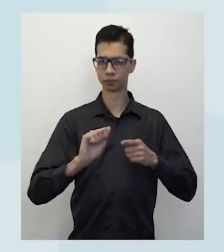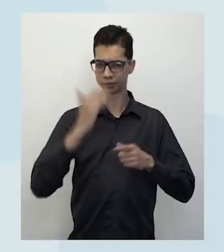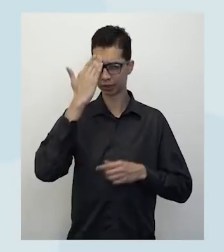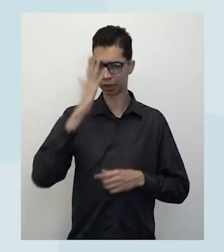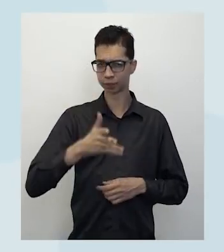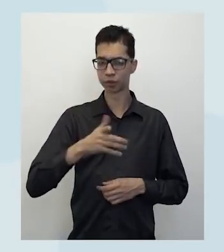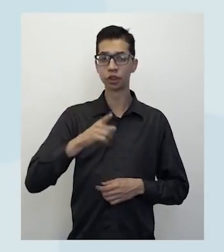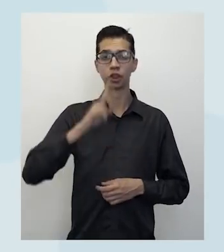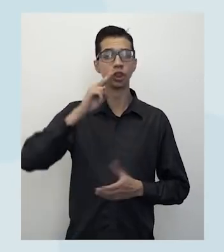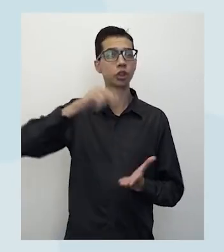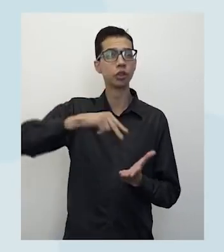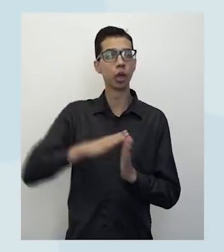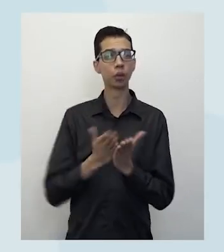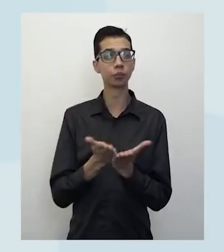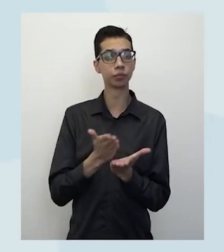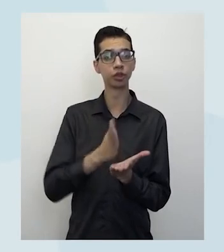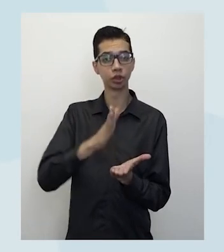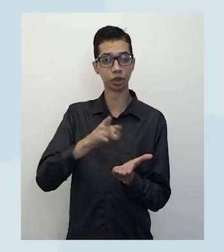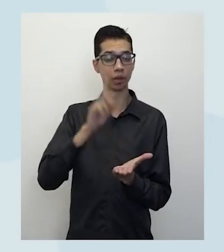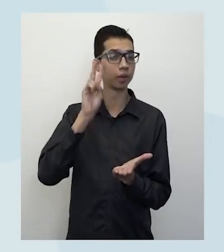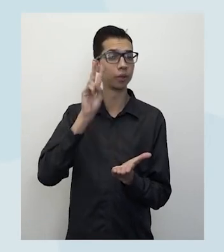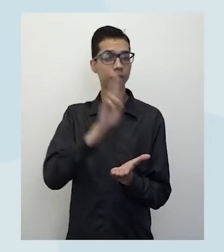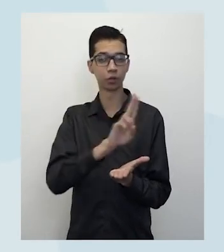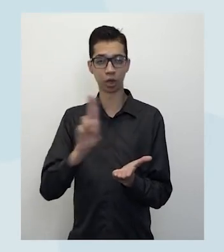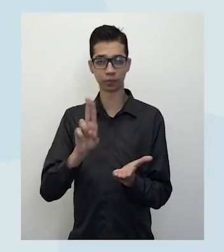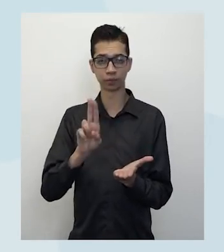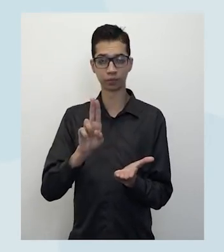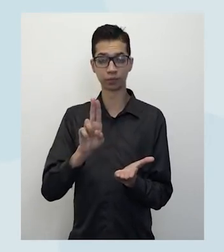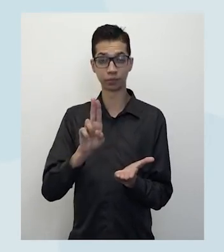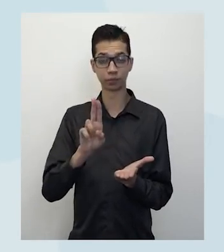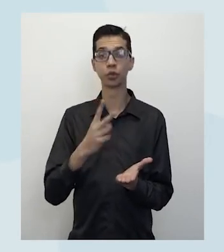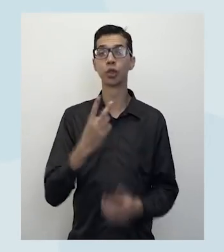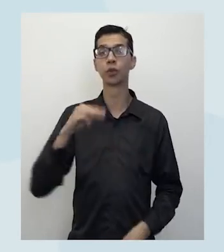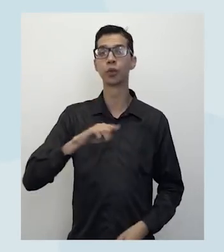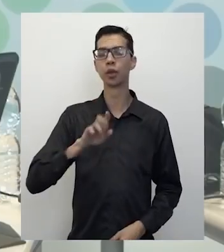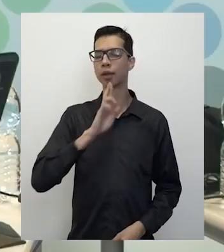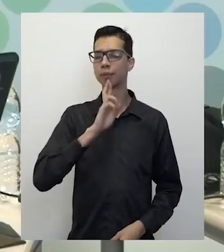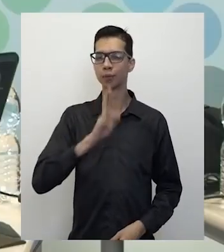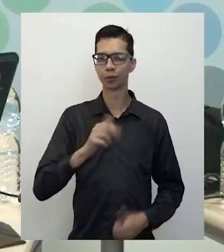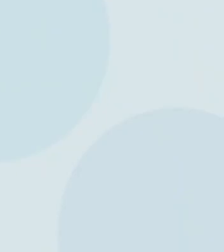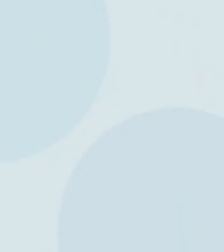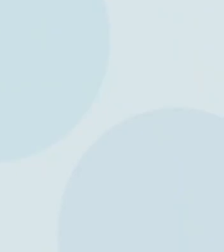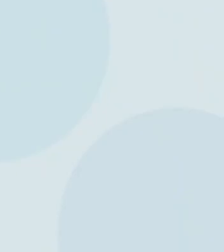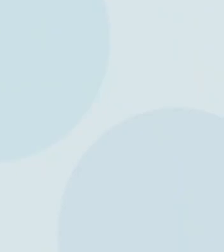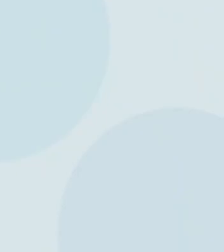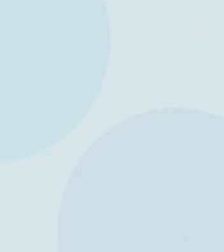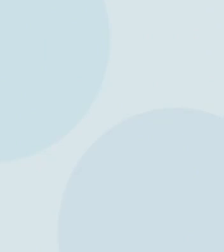na vida? Lembra-se o nome, se já leu alguma? 2 minutinhos para vocês responderem.